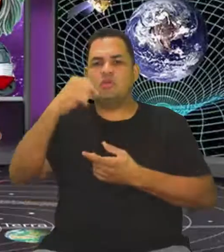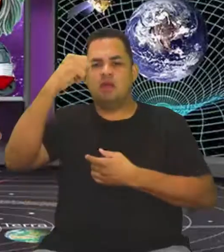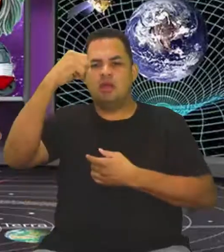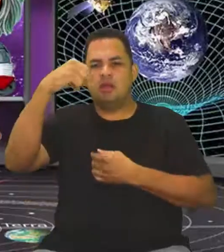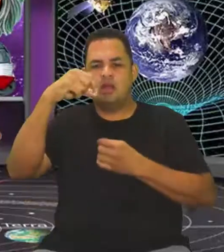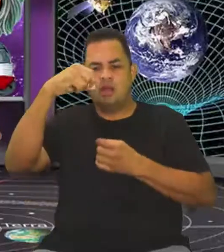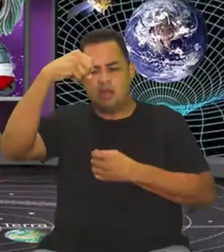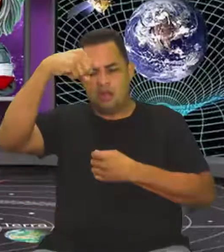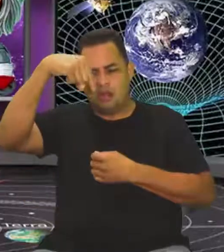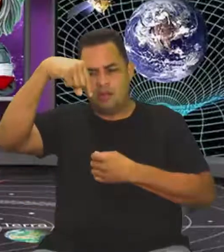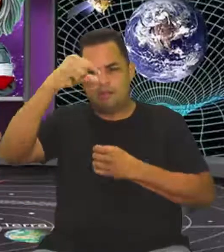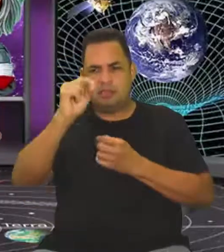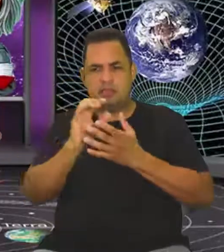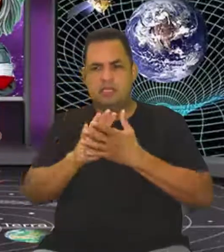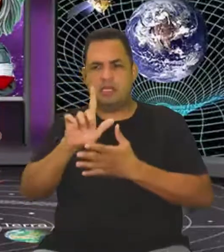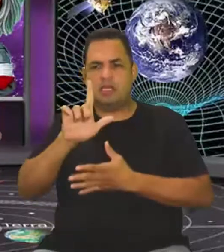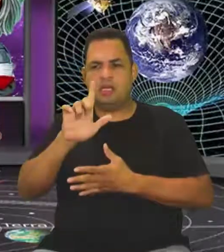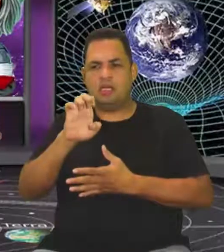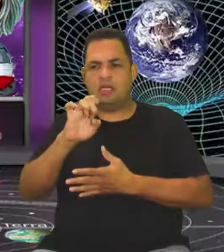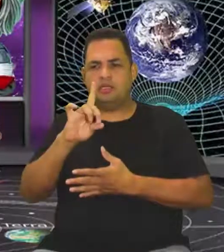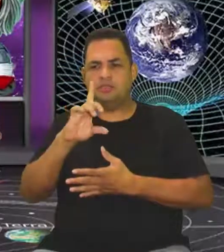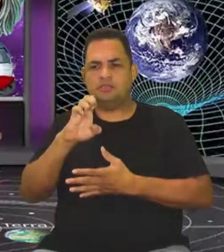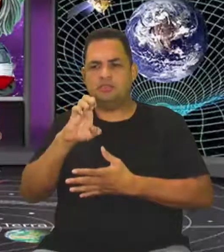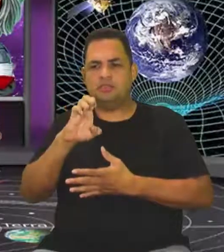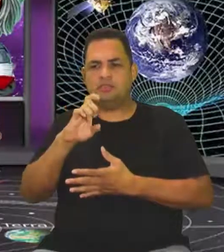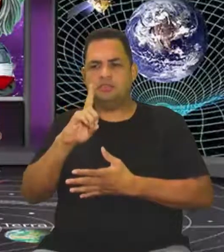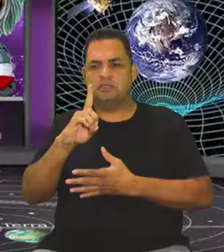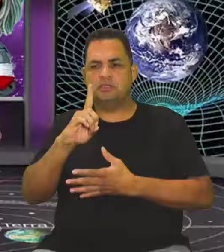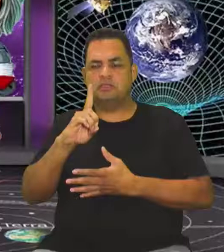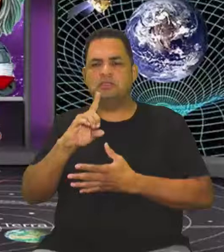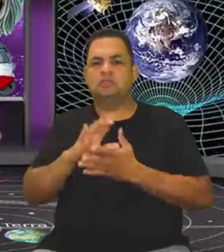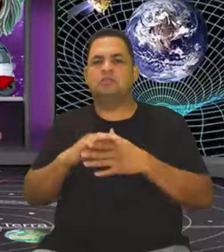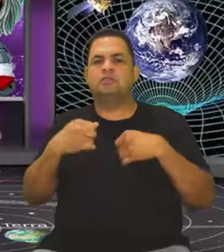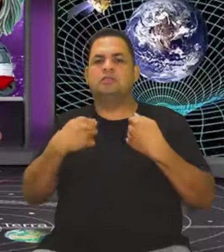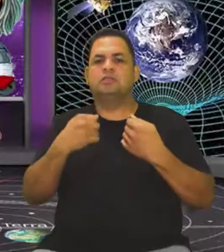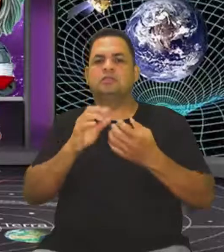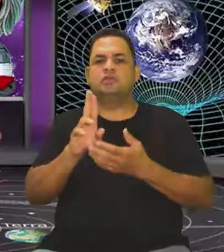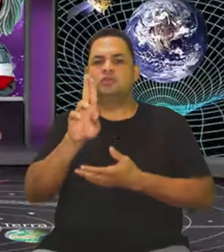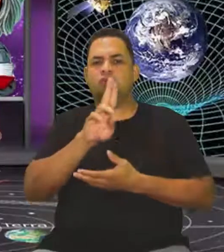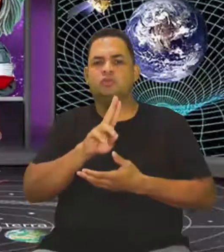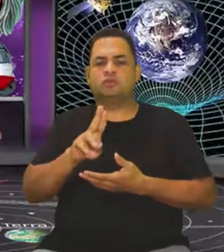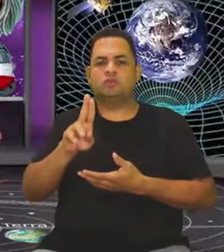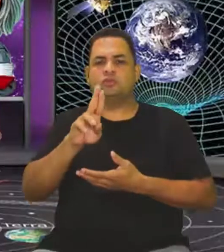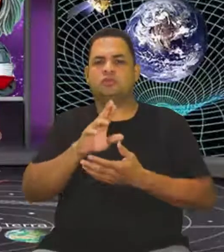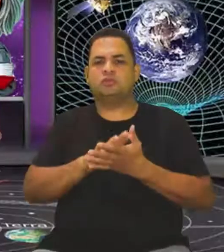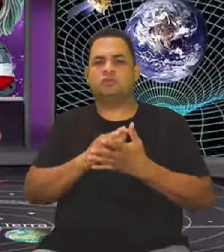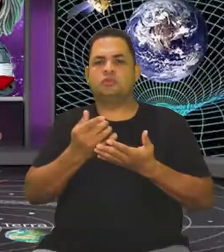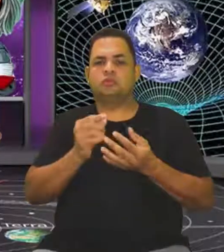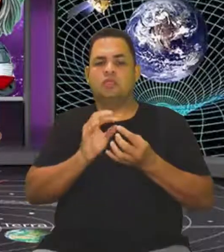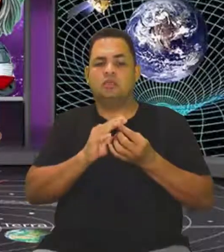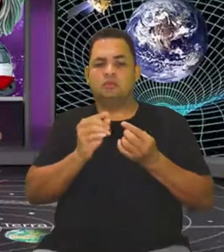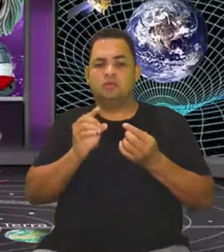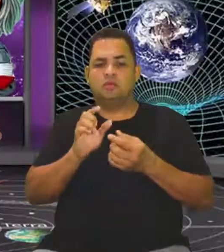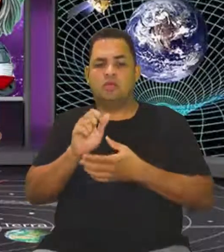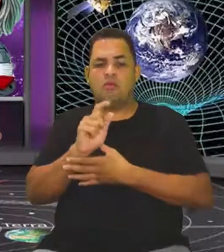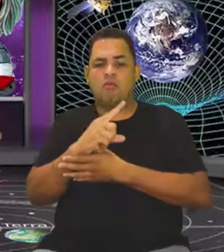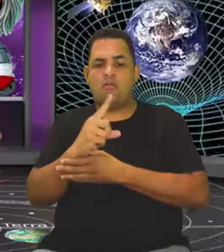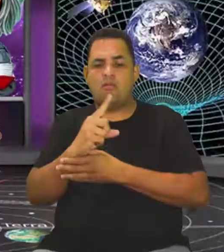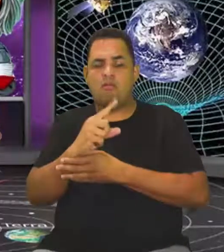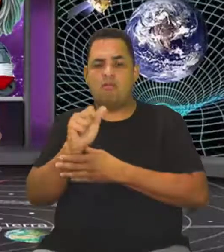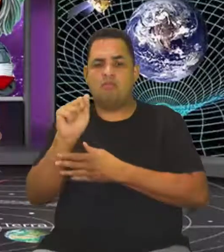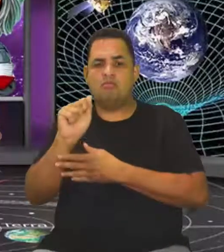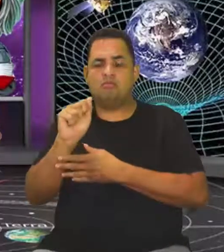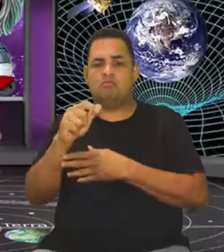medir a corrente que passa pelo meu LED. Eu posso colocar um amperímetro. Mas o meu amperímetro, ele não pode oferecer